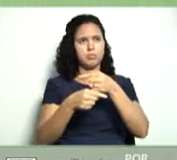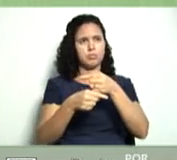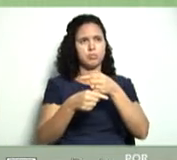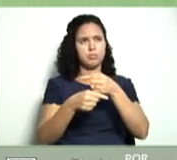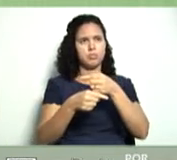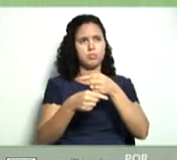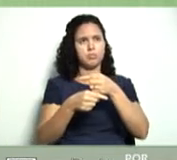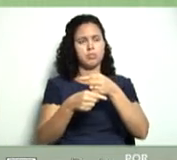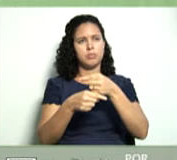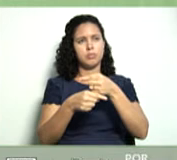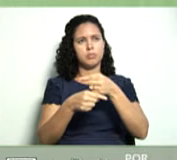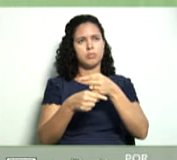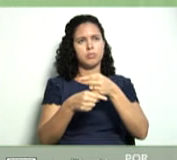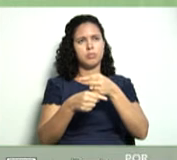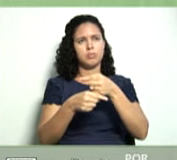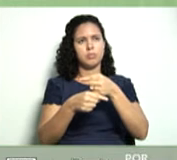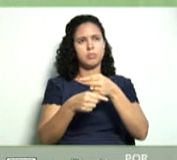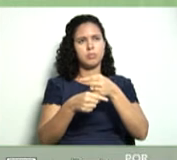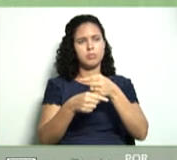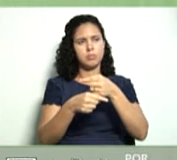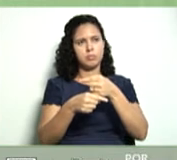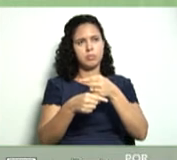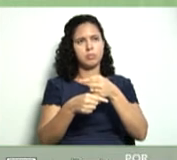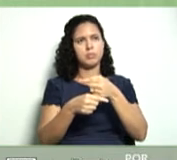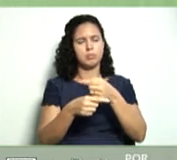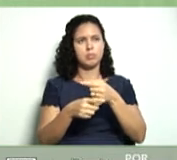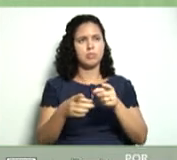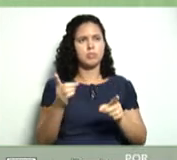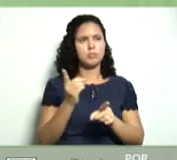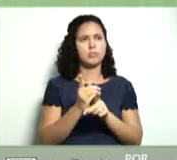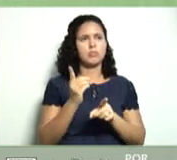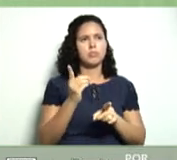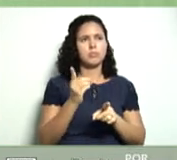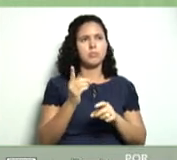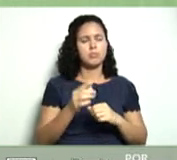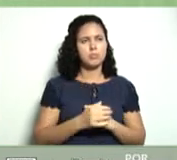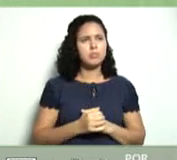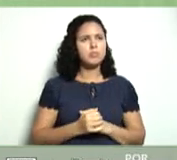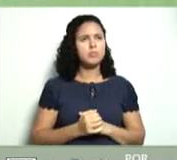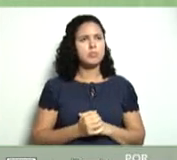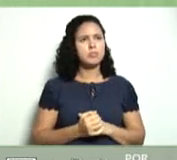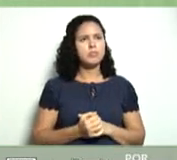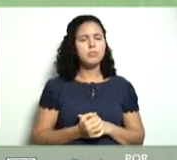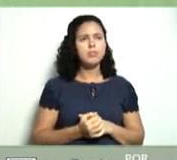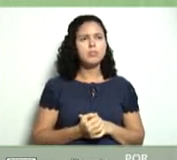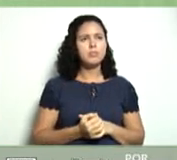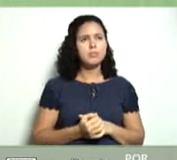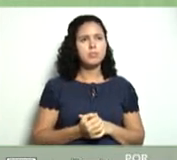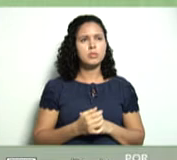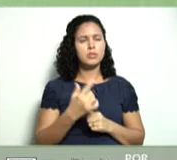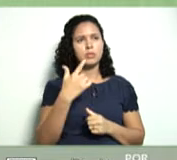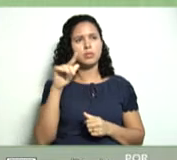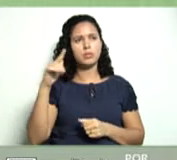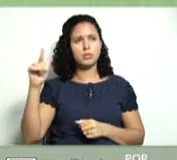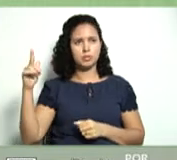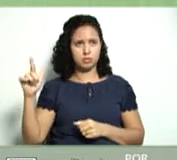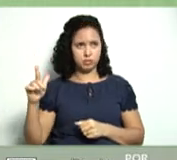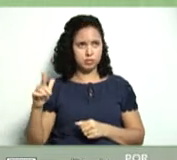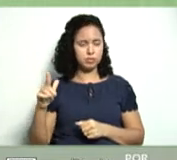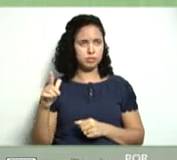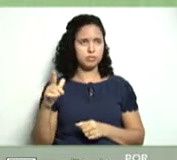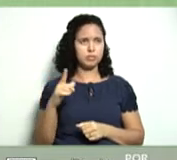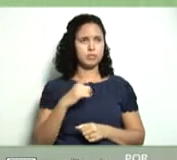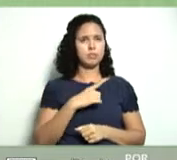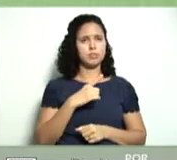acontecer a tabulação apareceu então tem outras formas de fazer porém eu acredito que essa ideia mais